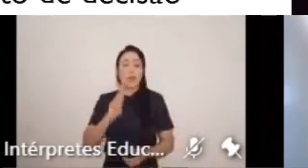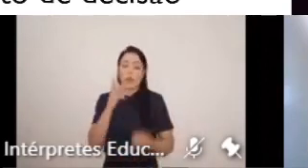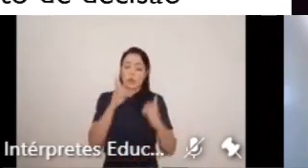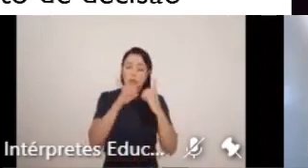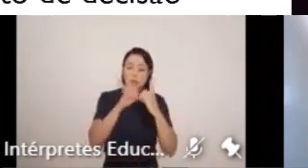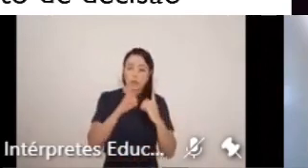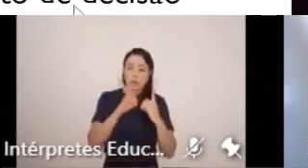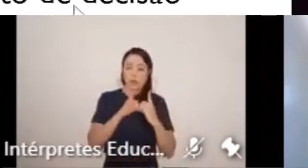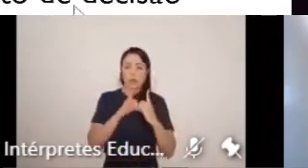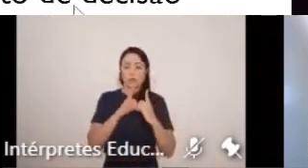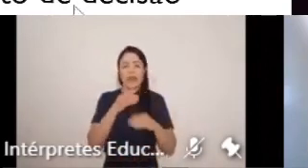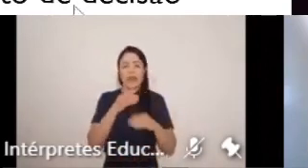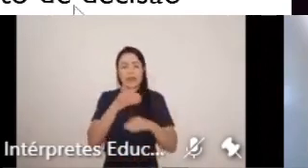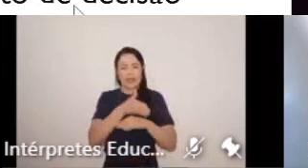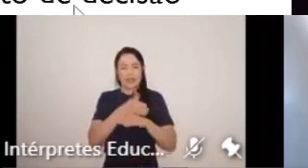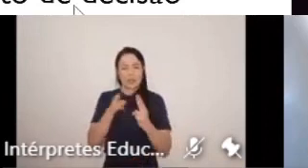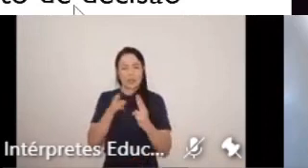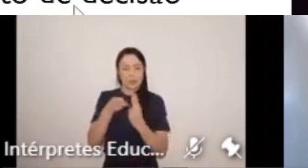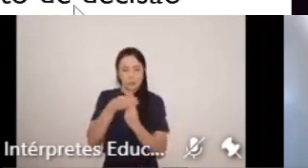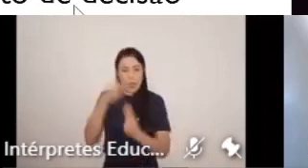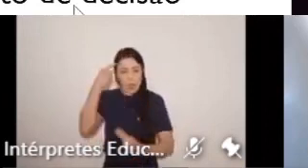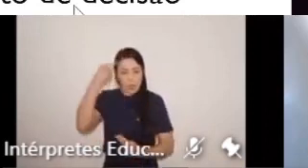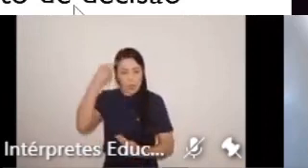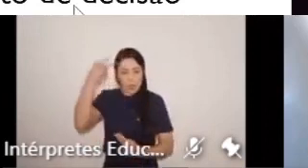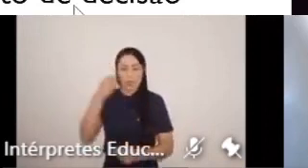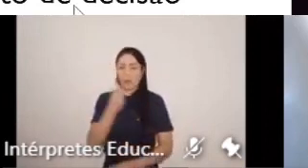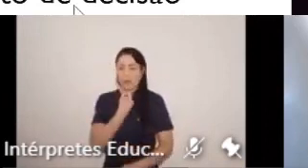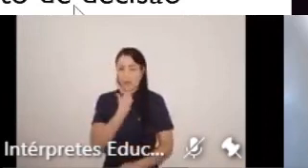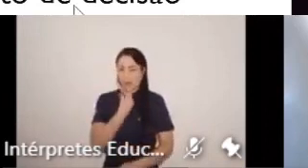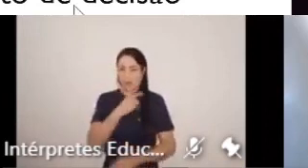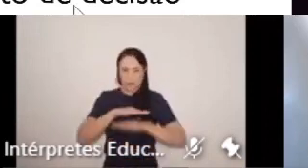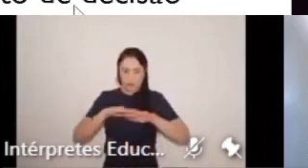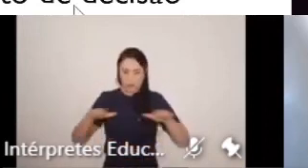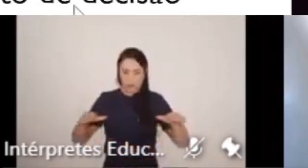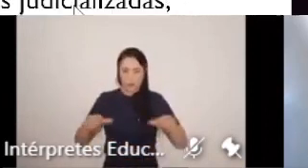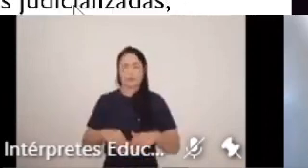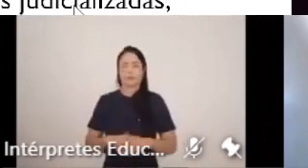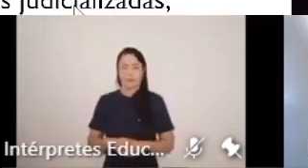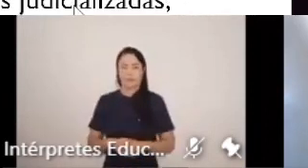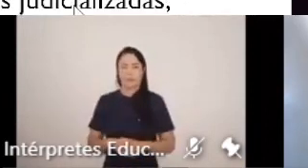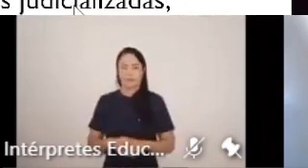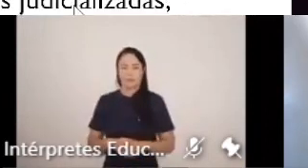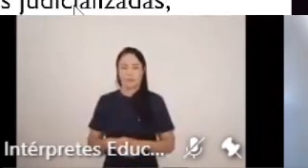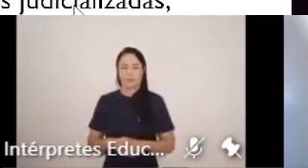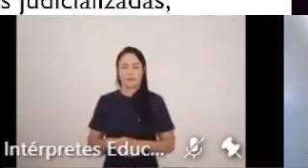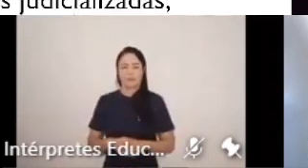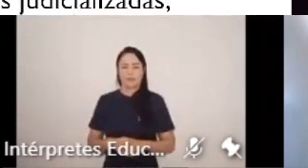diz respeito somente a medicamentos. Eu já vou